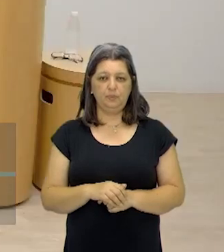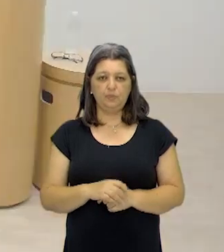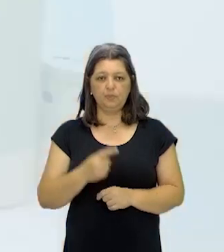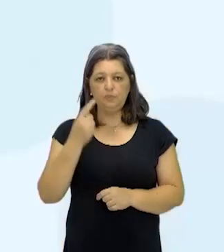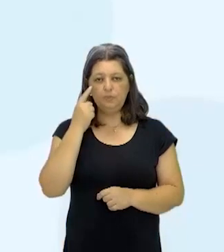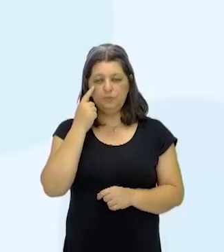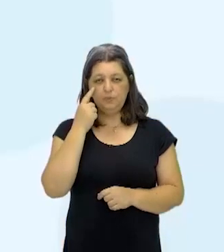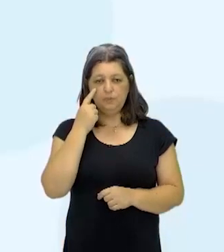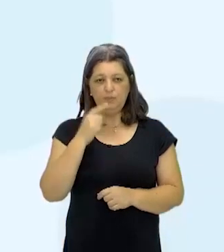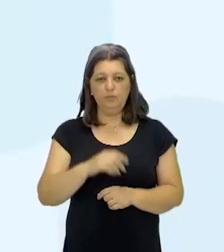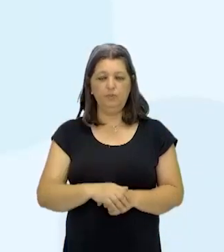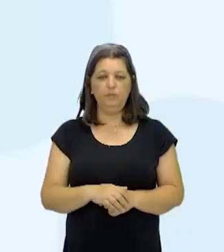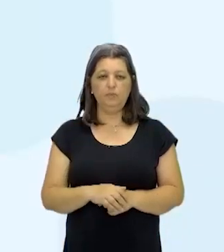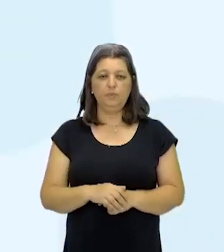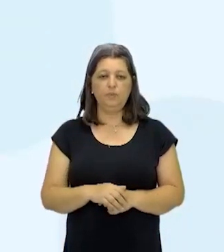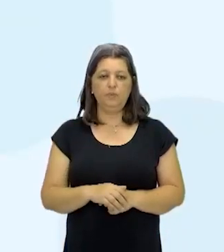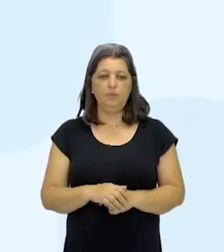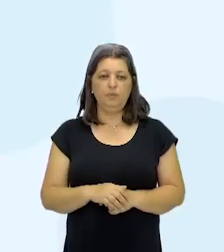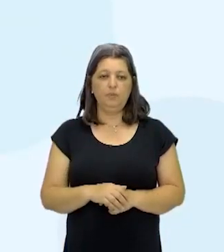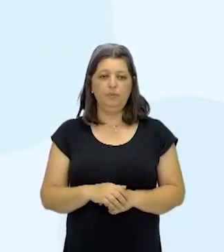aqui, Stereotype.